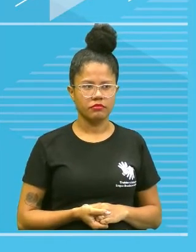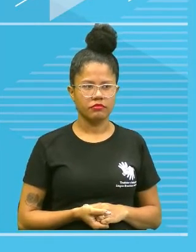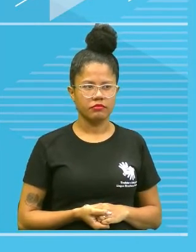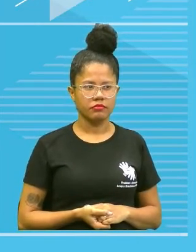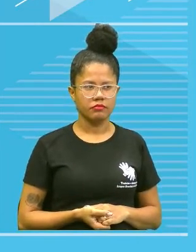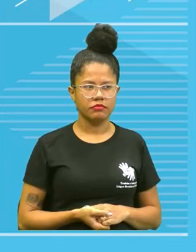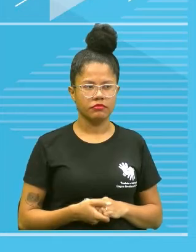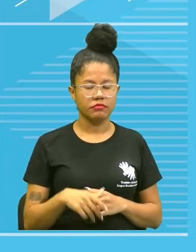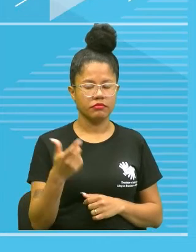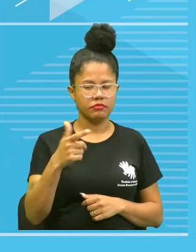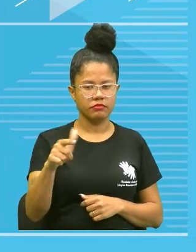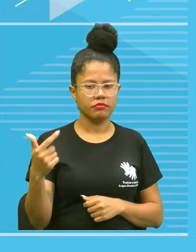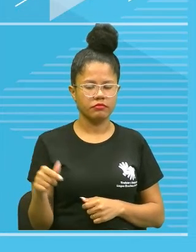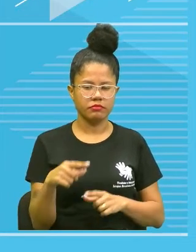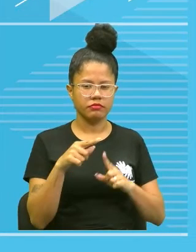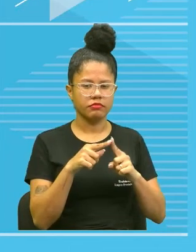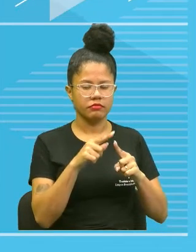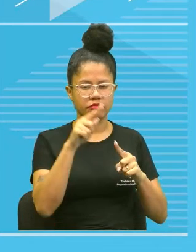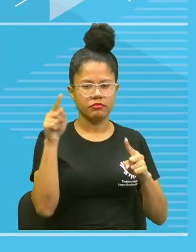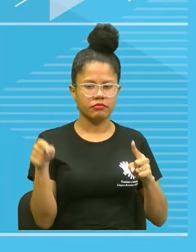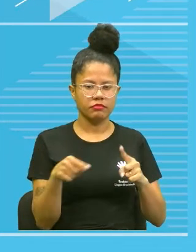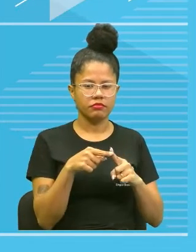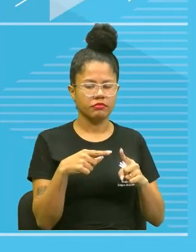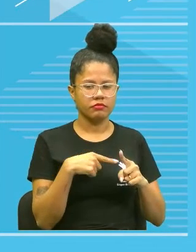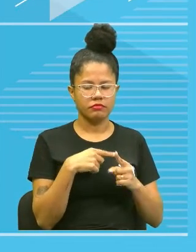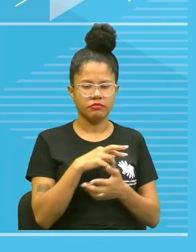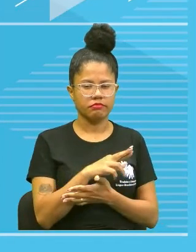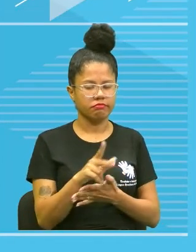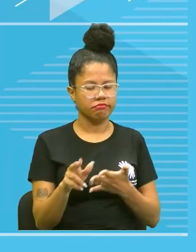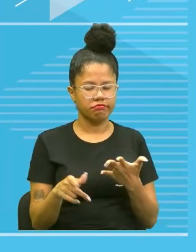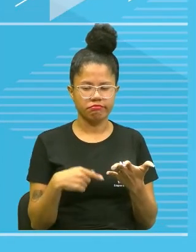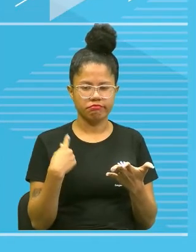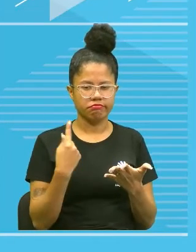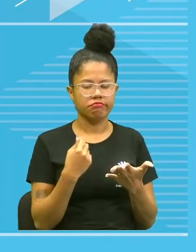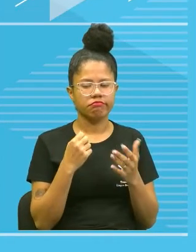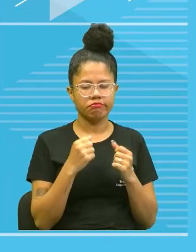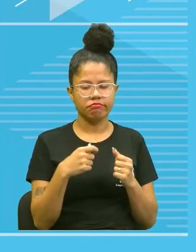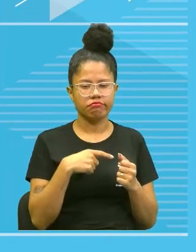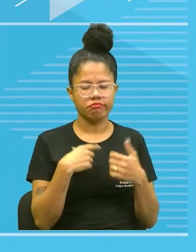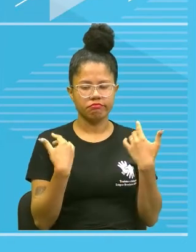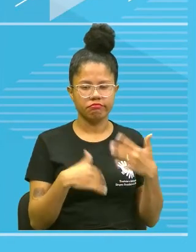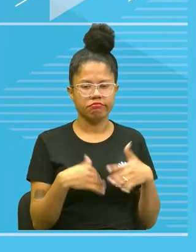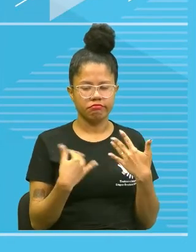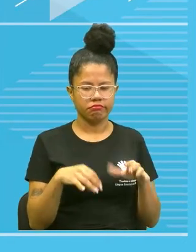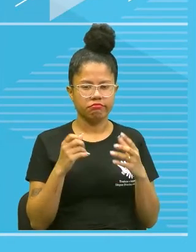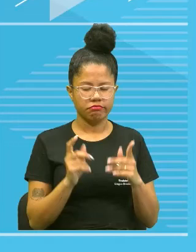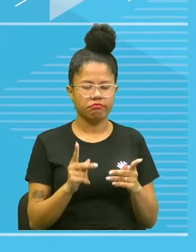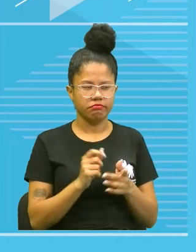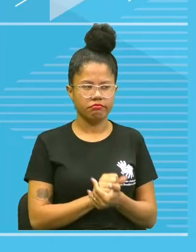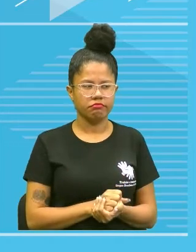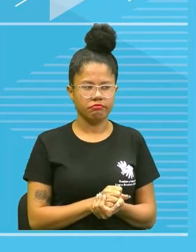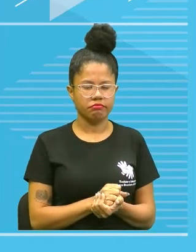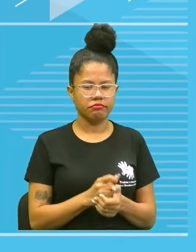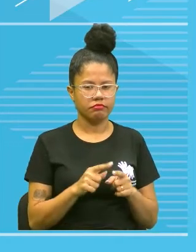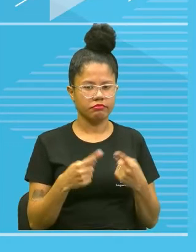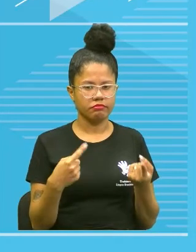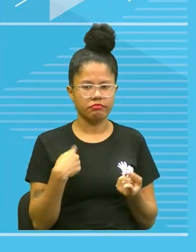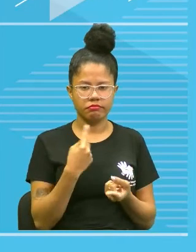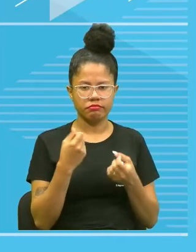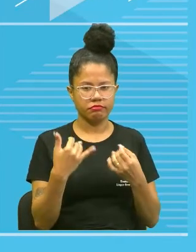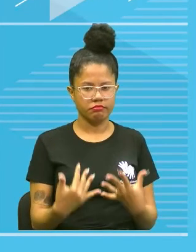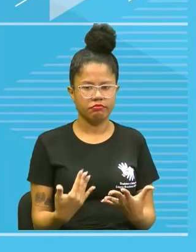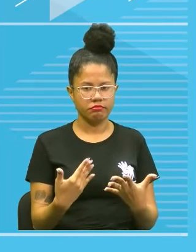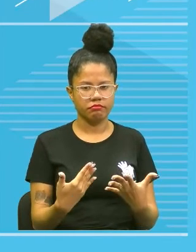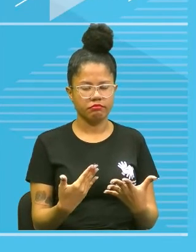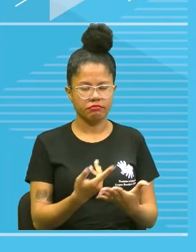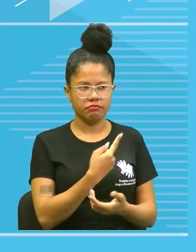Os outros ciclos, existem uma série de ciclos que a gente pode cobrar também, né? Que a gente pode falar. Mas não vamos falar deles nesse semestre